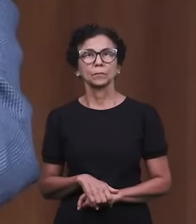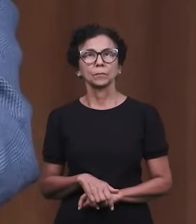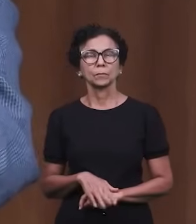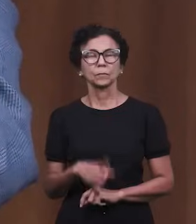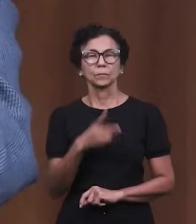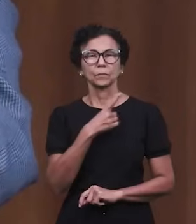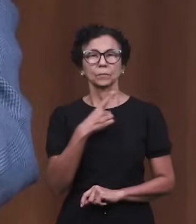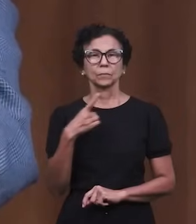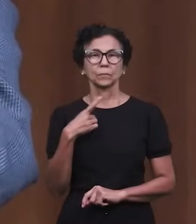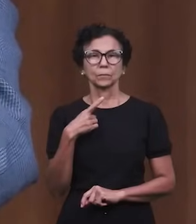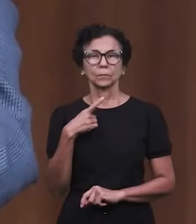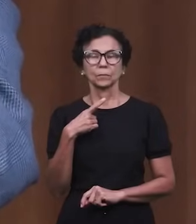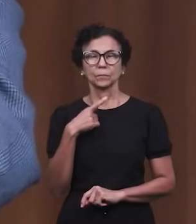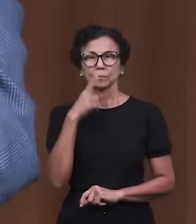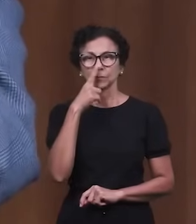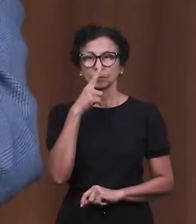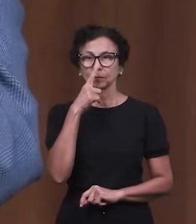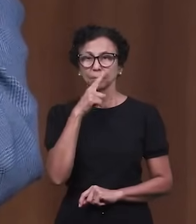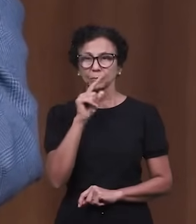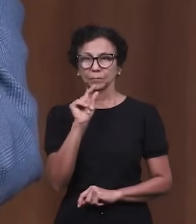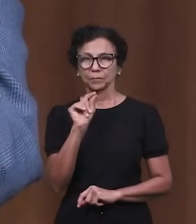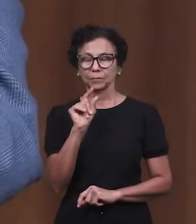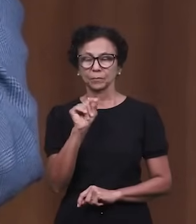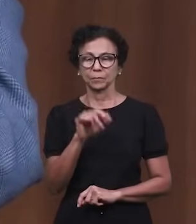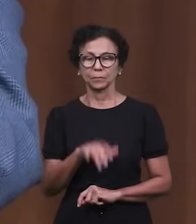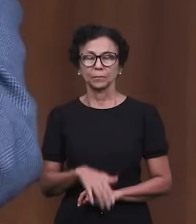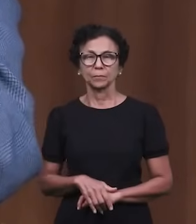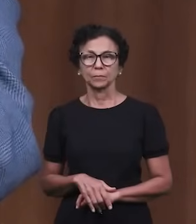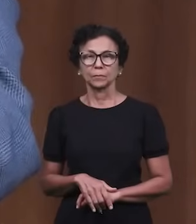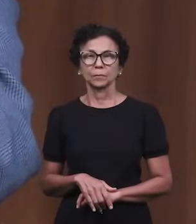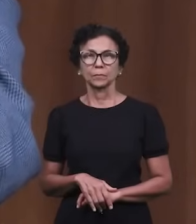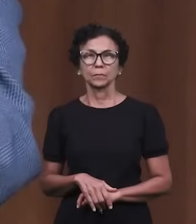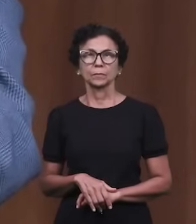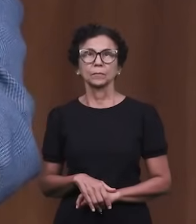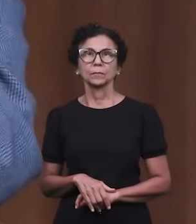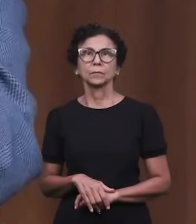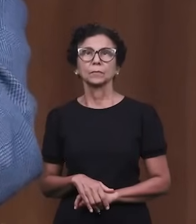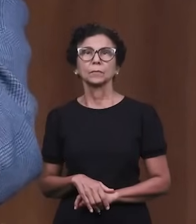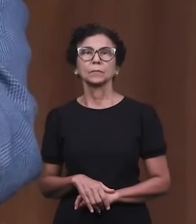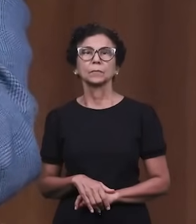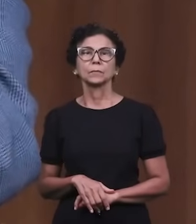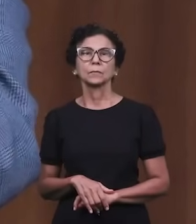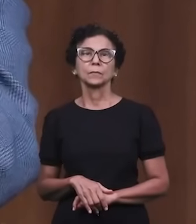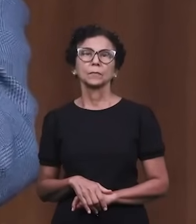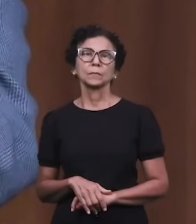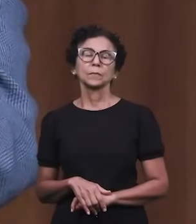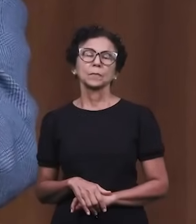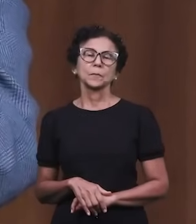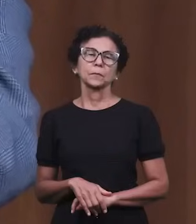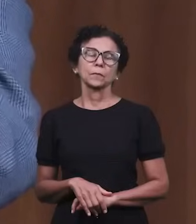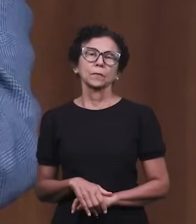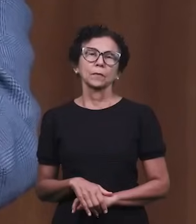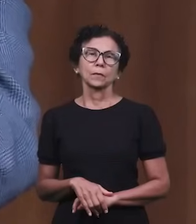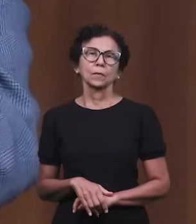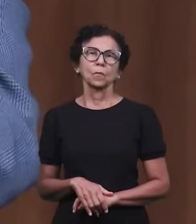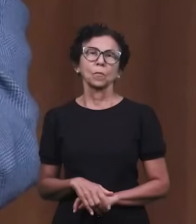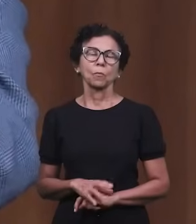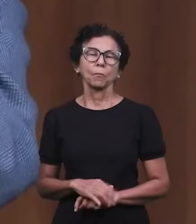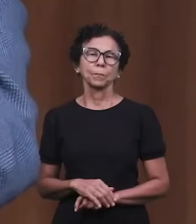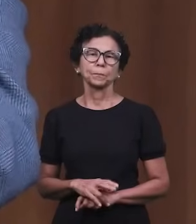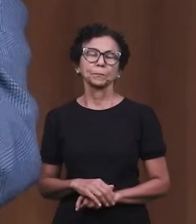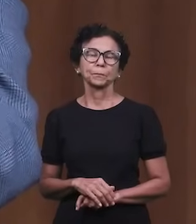nós temos que corrigir isso nos diáconos. Aí você chega numa reunião de grupo de assistência, que é um assunto não tratado depois, no